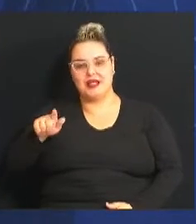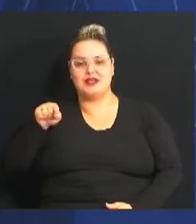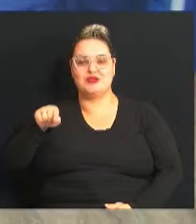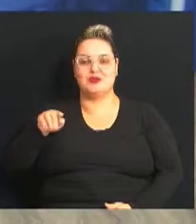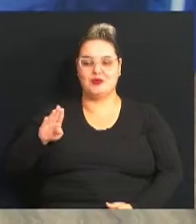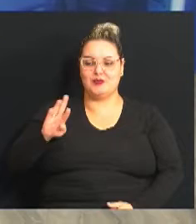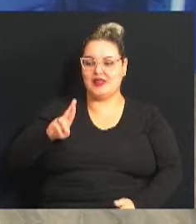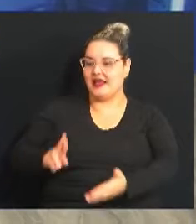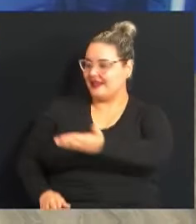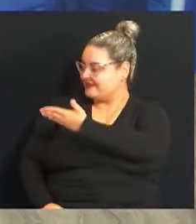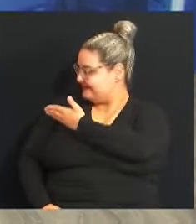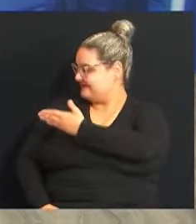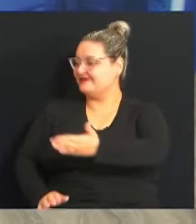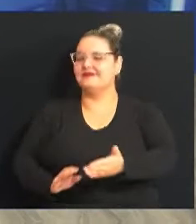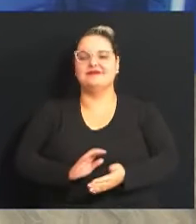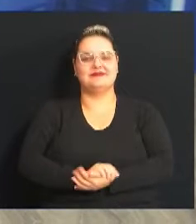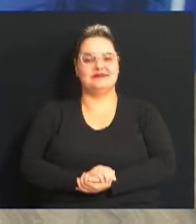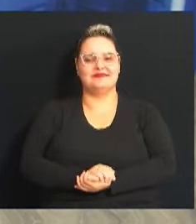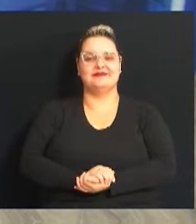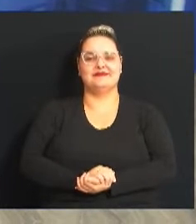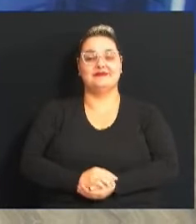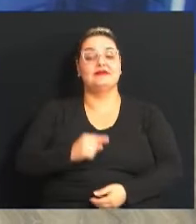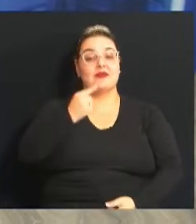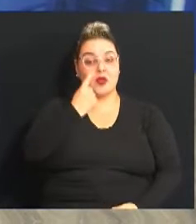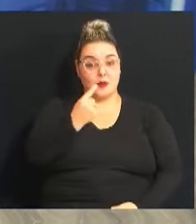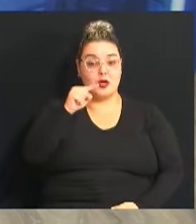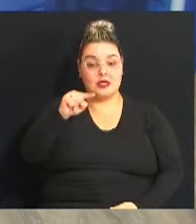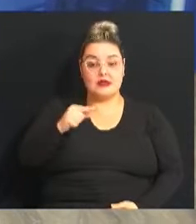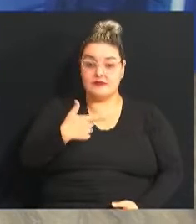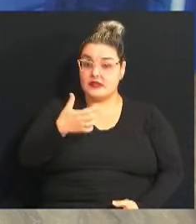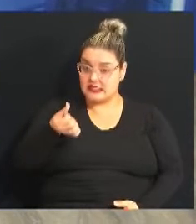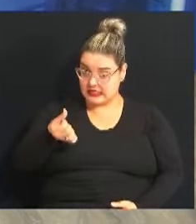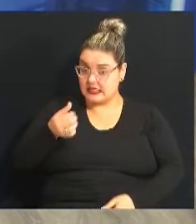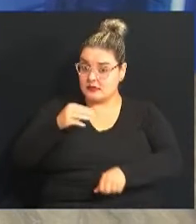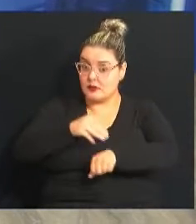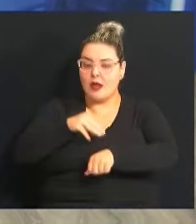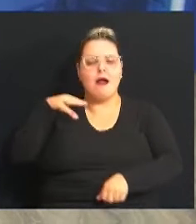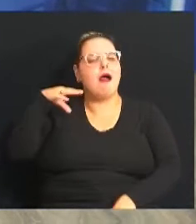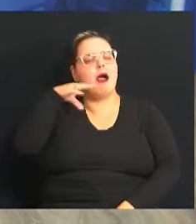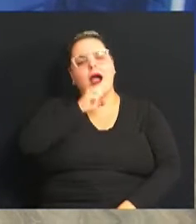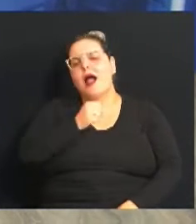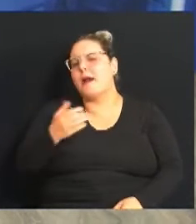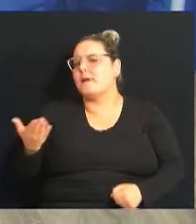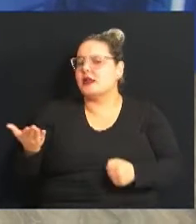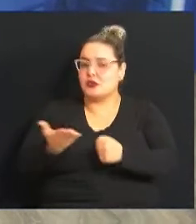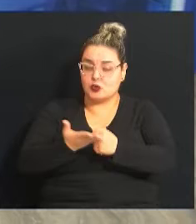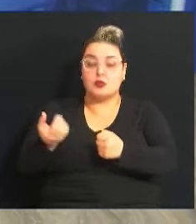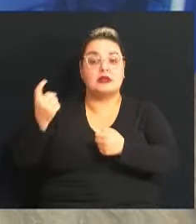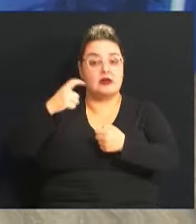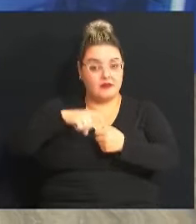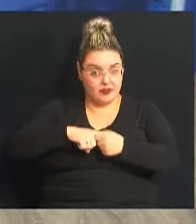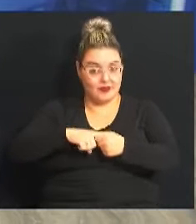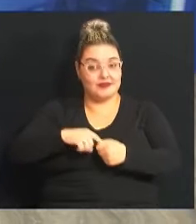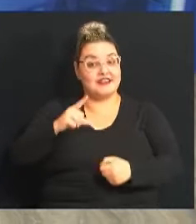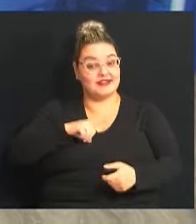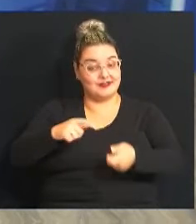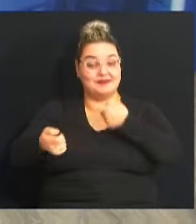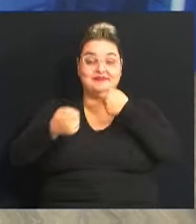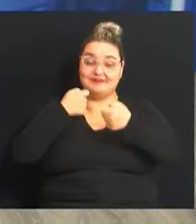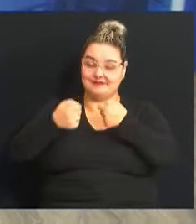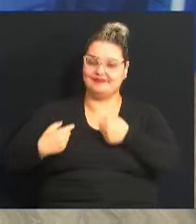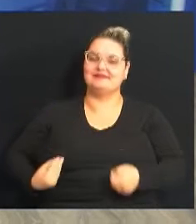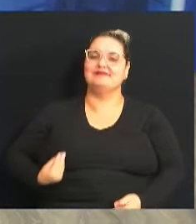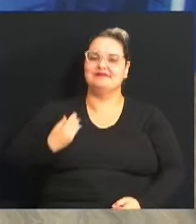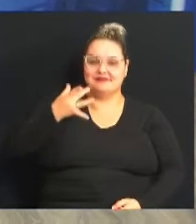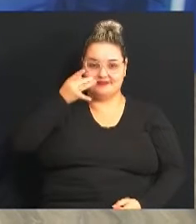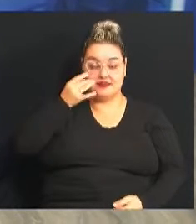campinas.sp.leg.br. 1h mais 26 minutos, a gente vai fazer o seguinte, rápido intervalo e na volta tem entrevista ao vivo, a gente vai